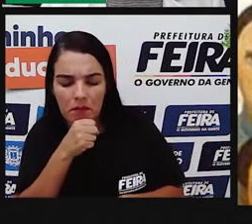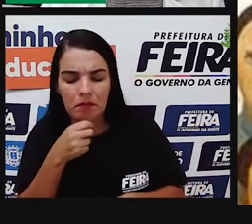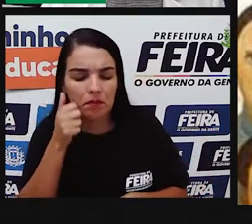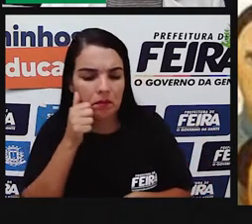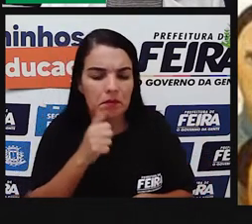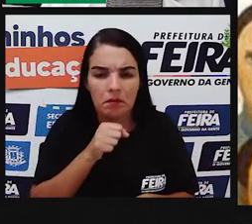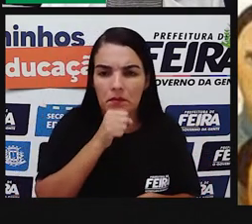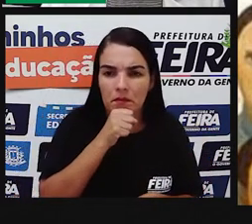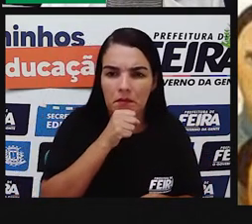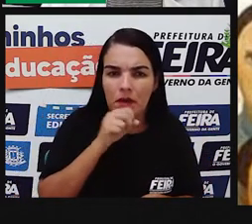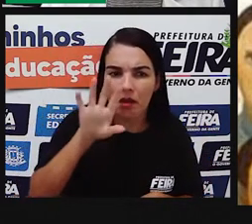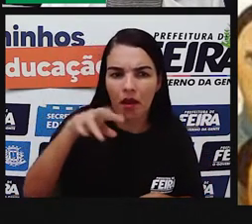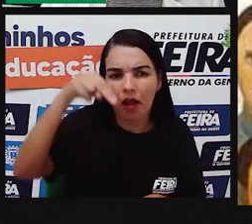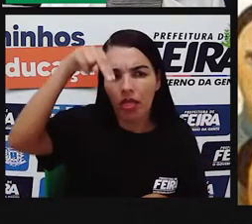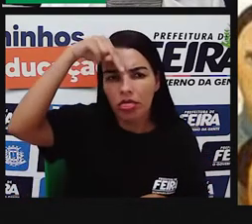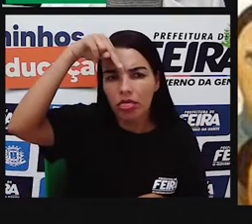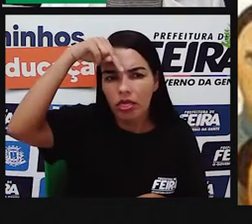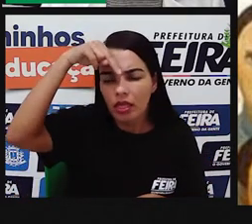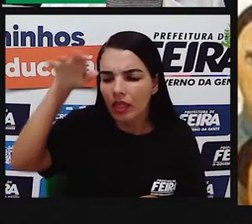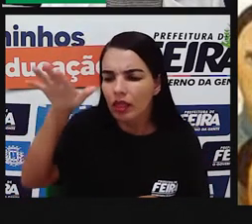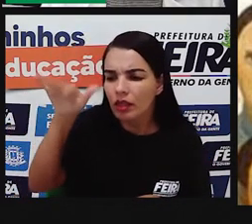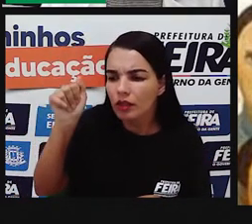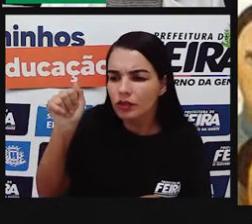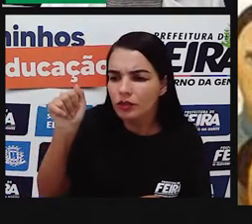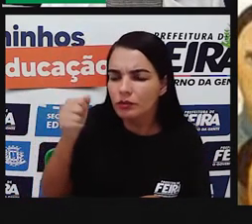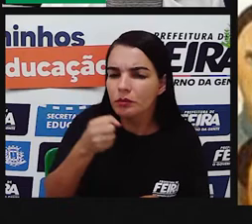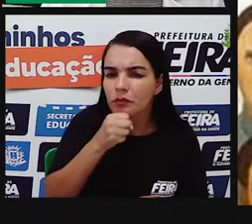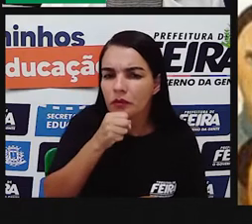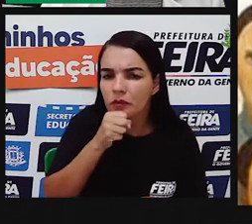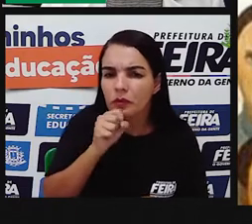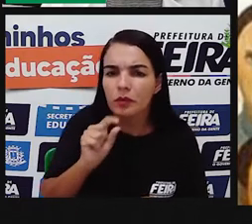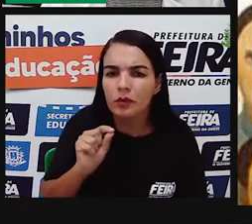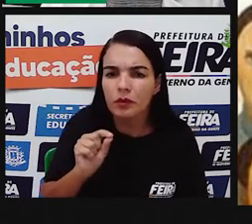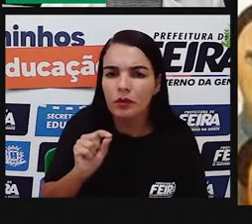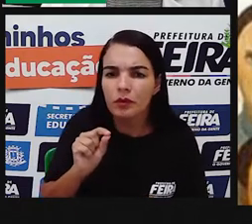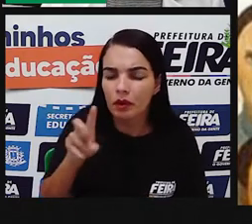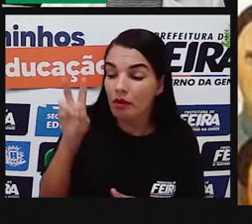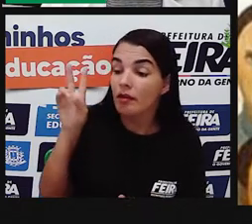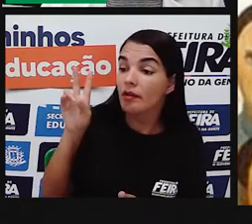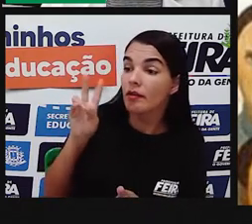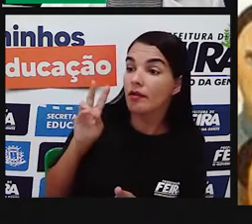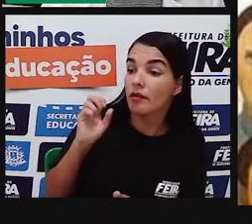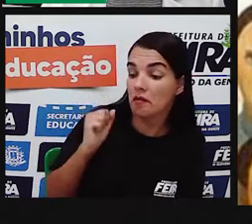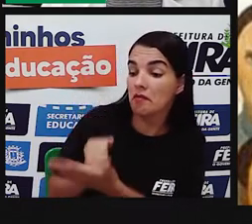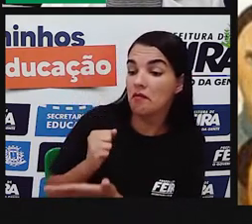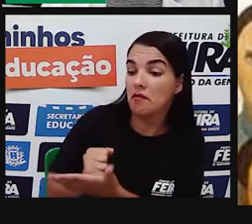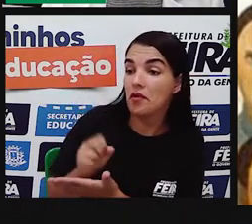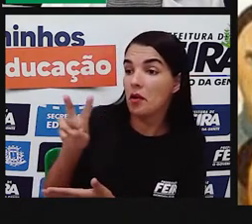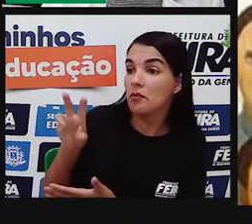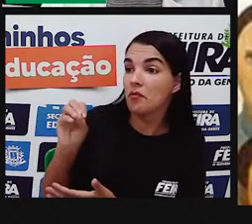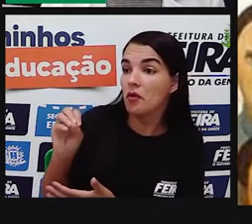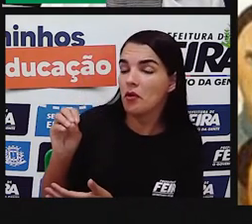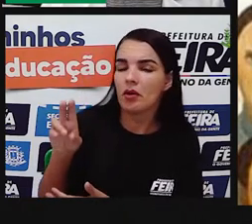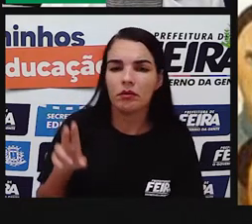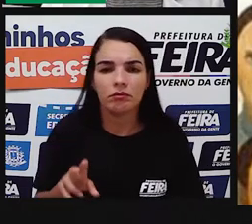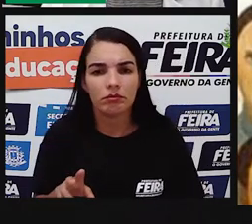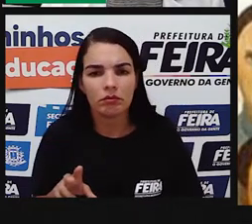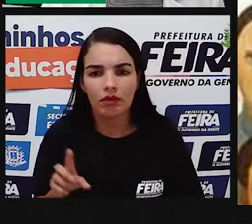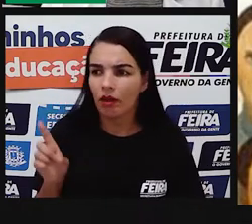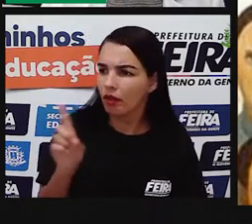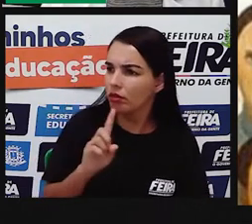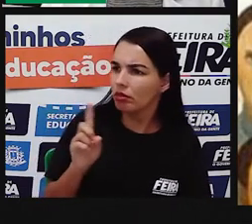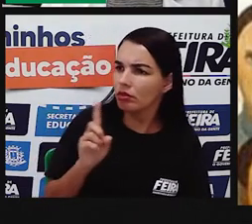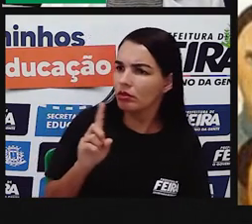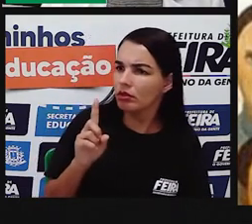ao vô que está na sala. Firme, vô, não fio, sirve os santos. O que é que